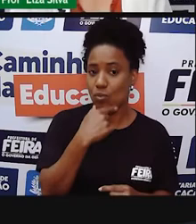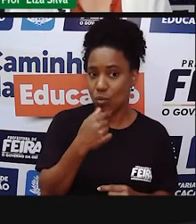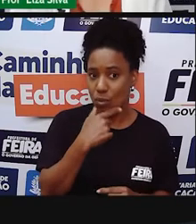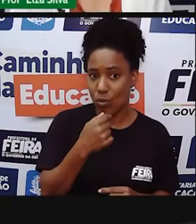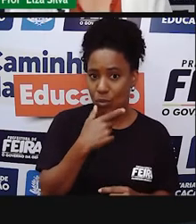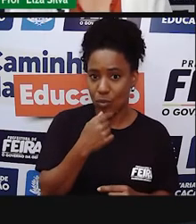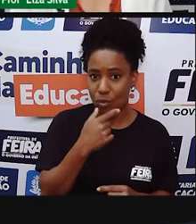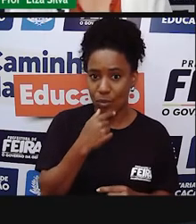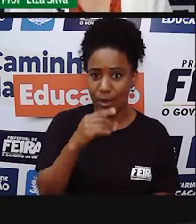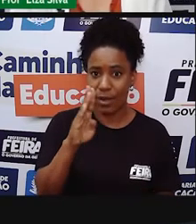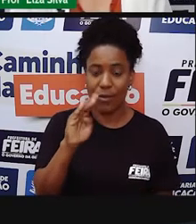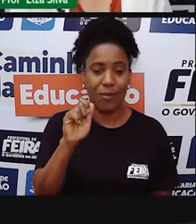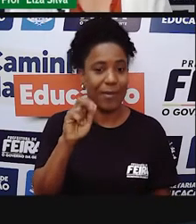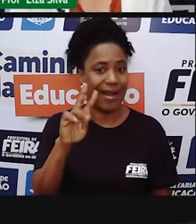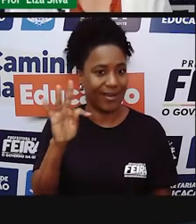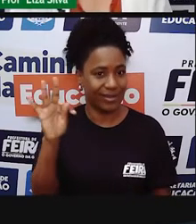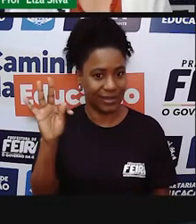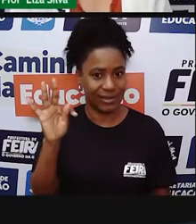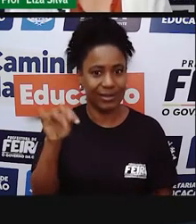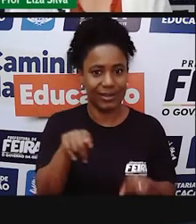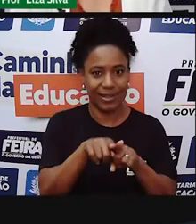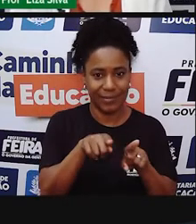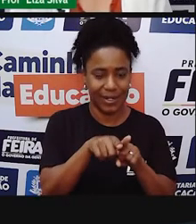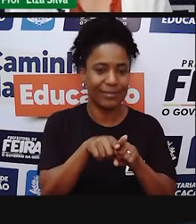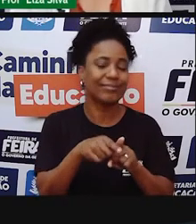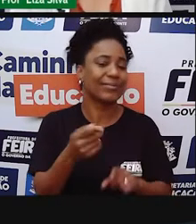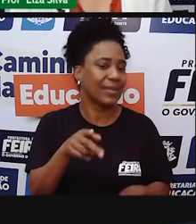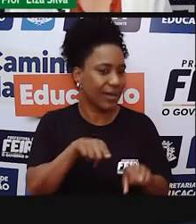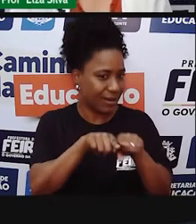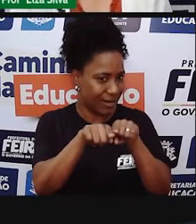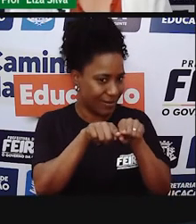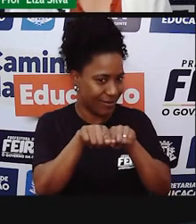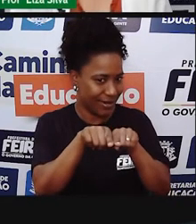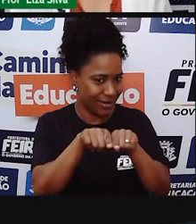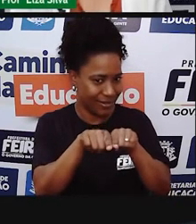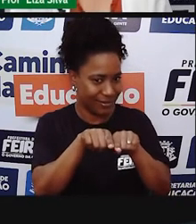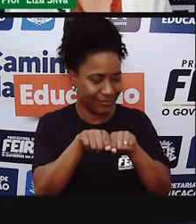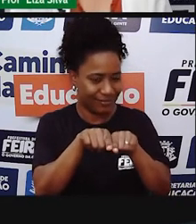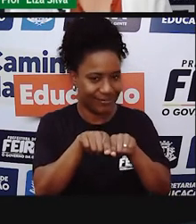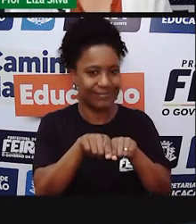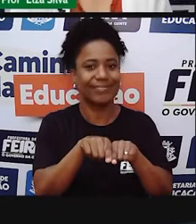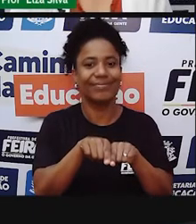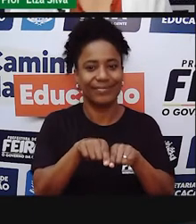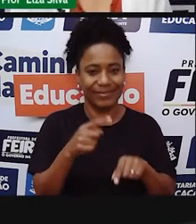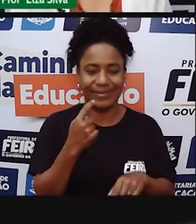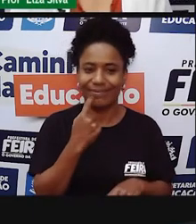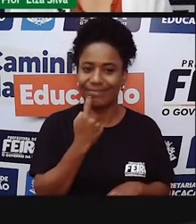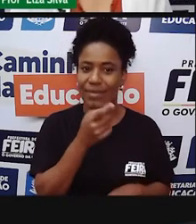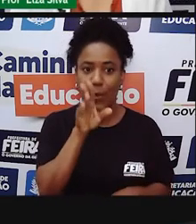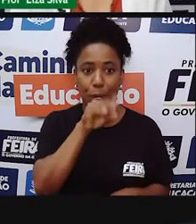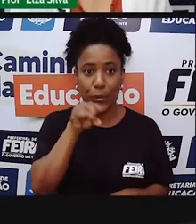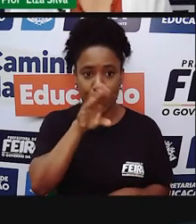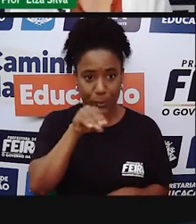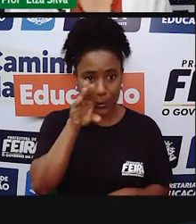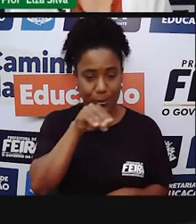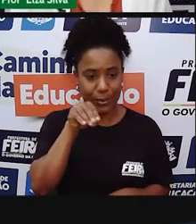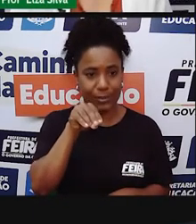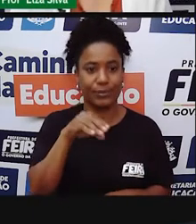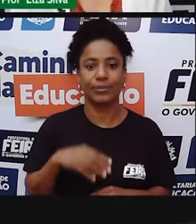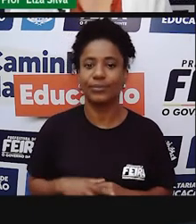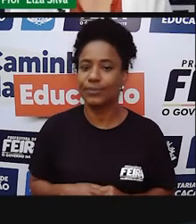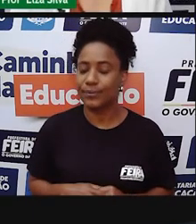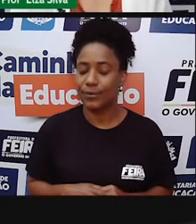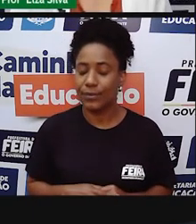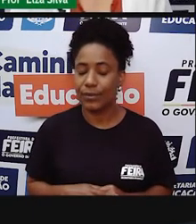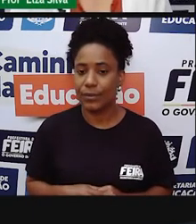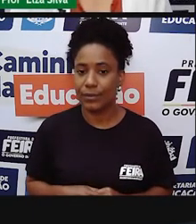Brother, que é irmão. E você vai falar com a língua entre os dentes mesmo, né? Brother, their, brother. Beleza? Assim que se fala. E os